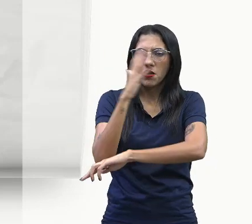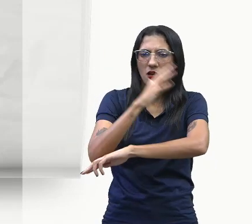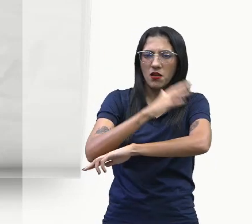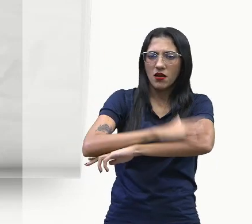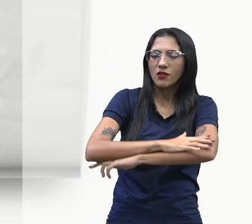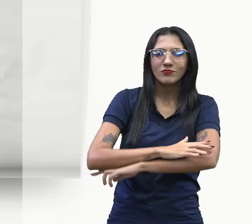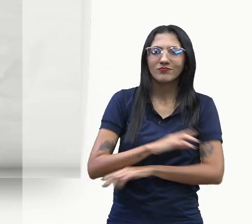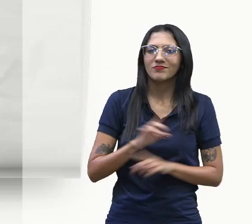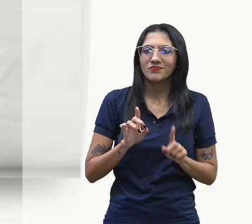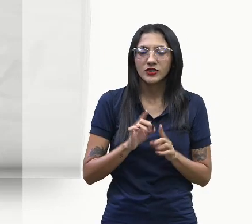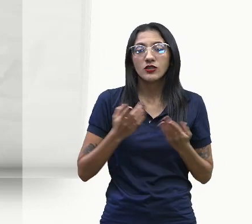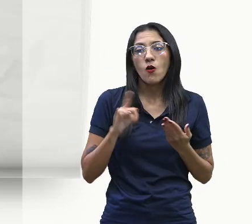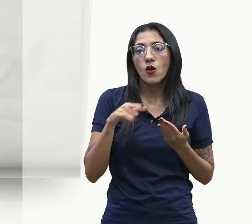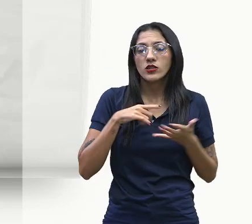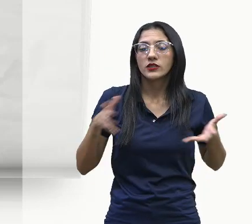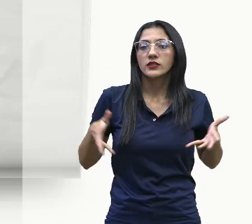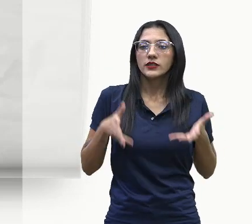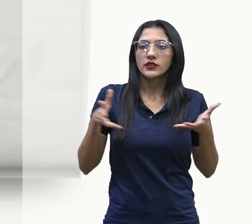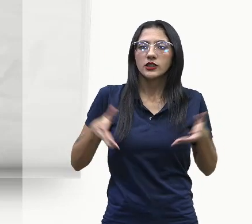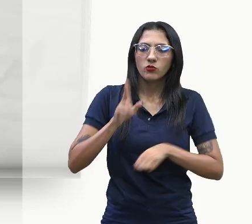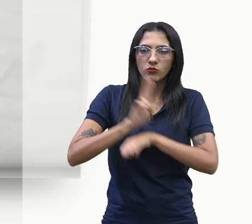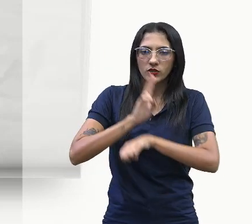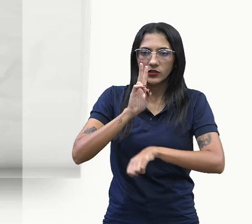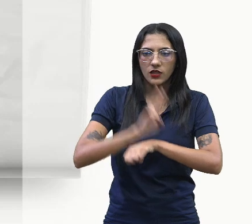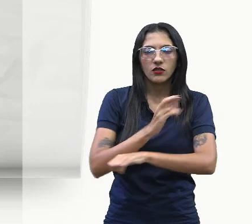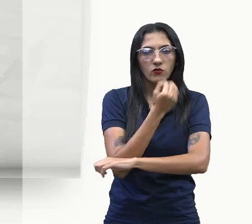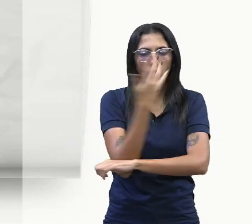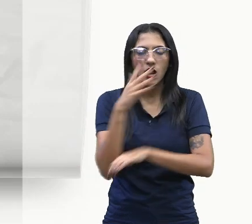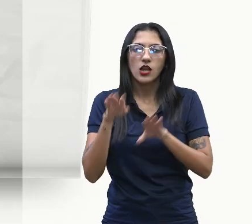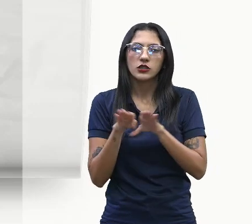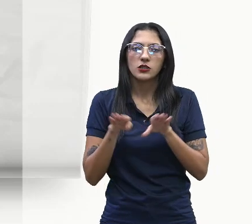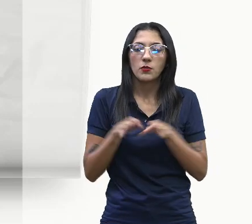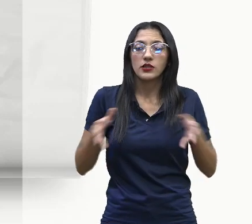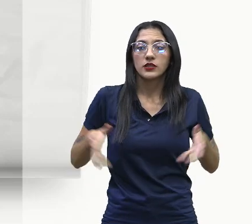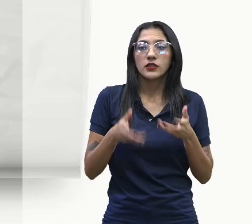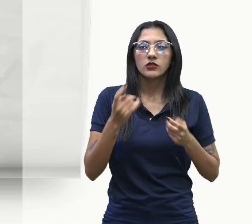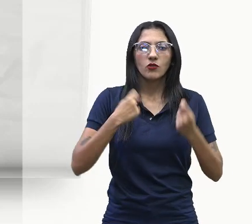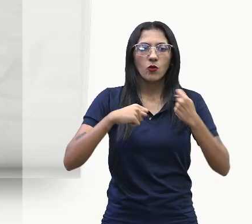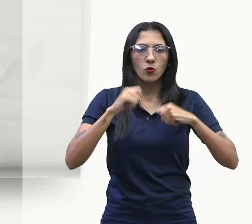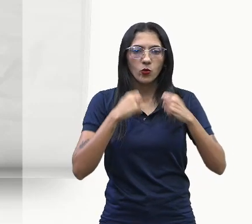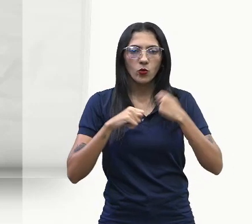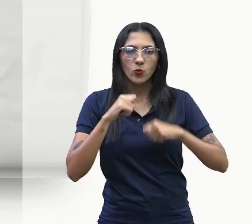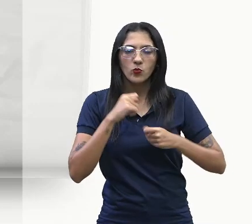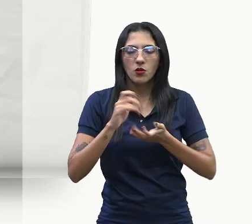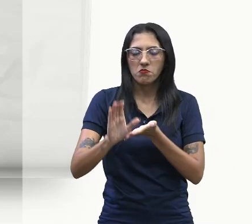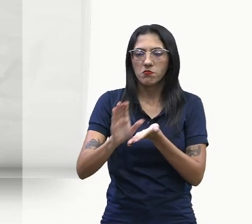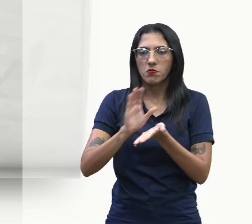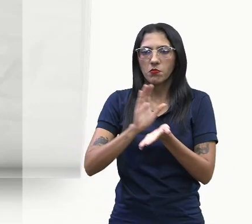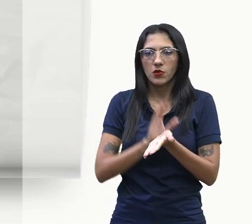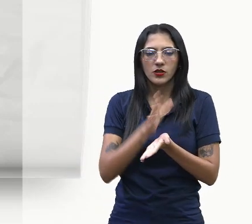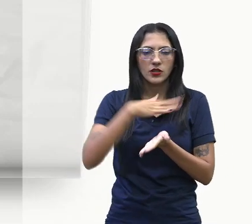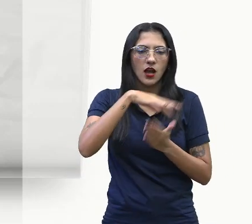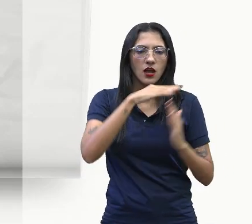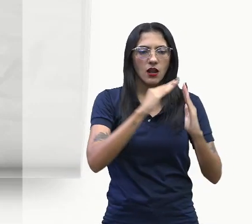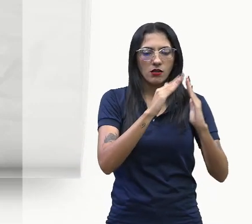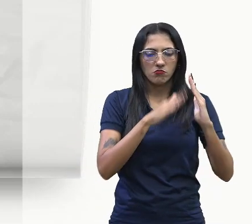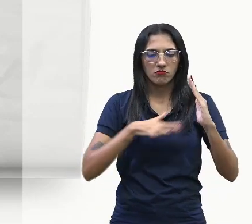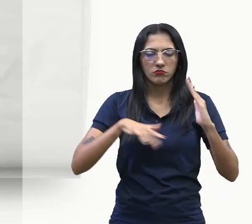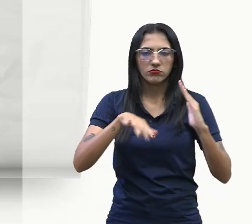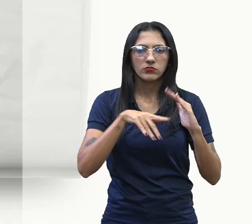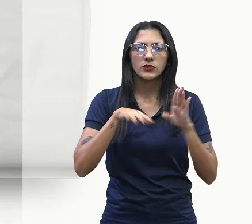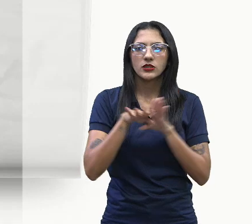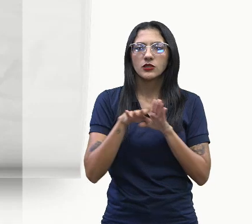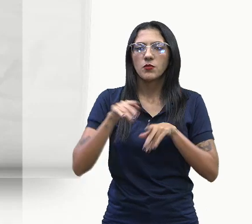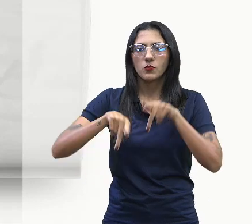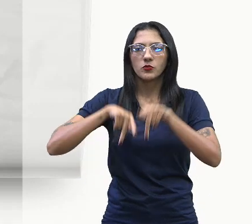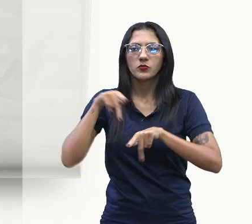a preservação da floresta e gera renda para as comunidades ribeirinhas e